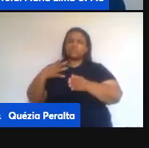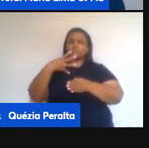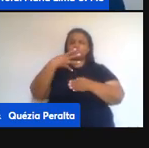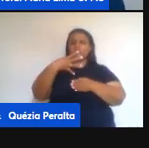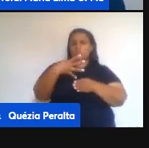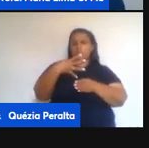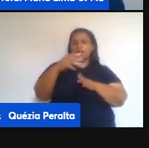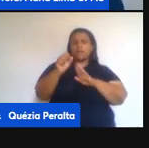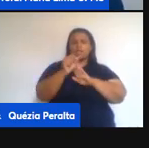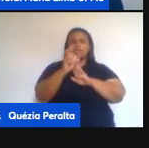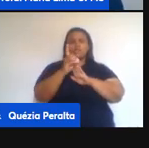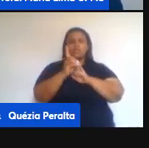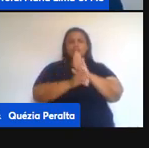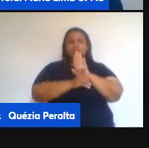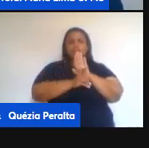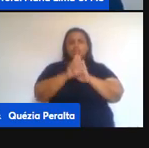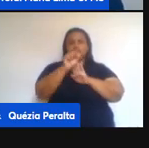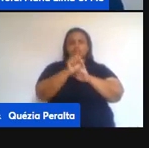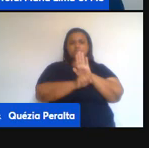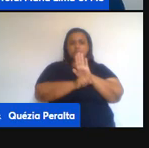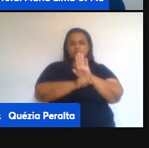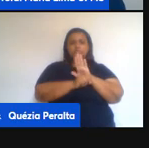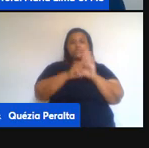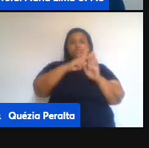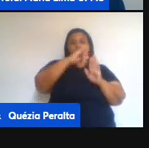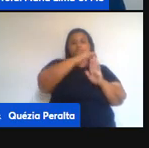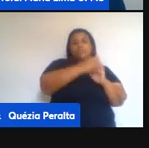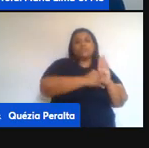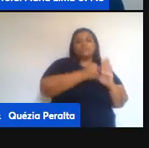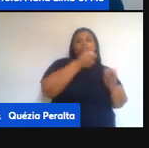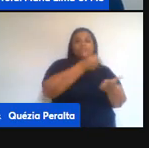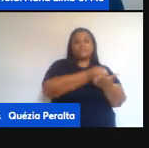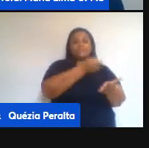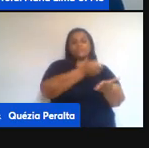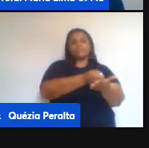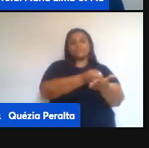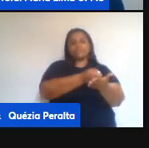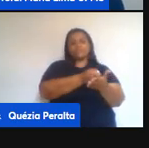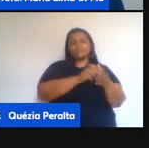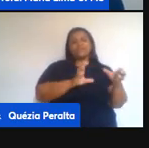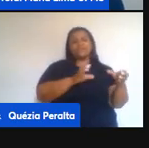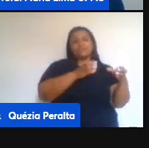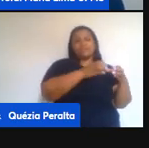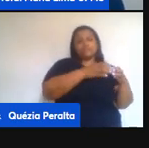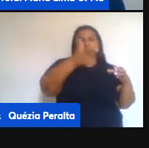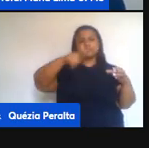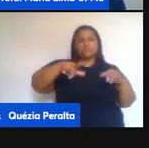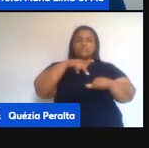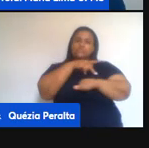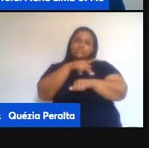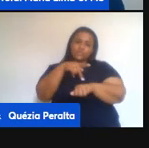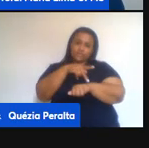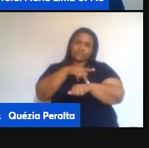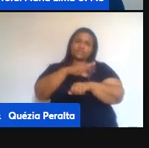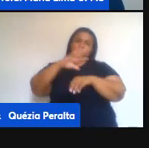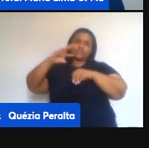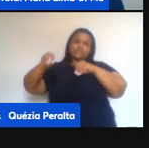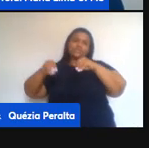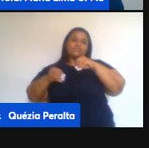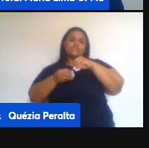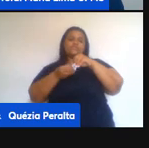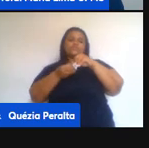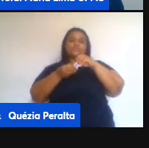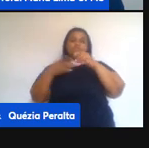de projetos econômicos que estão sendo formulados fora do país e que estão imbuindo as nossas